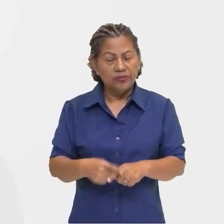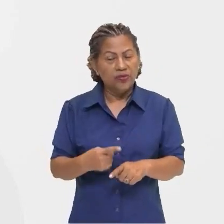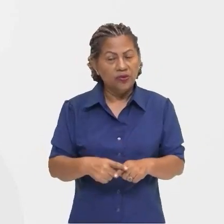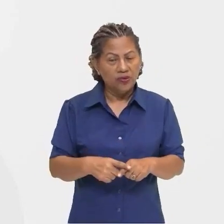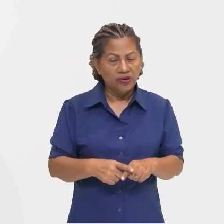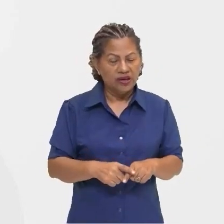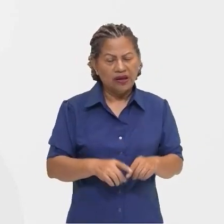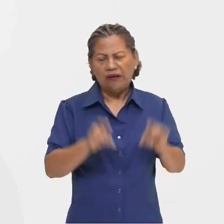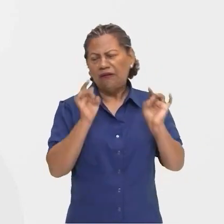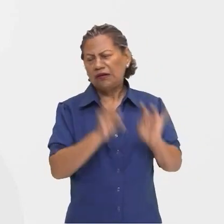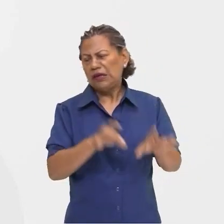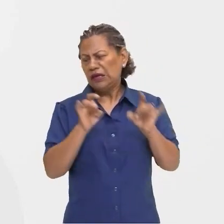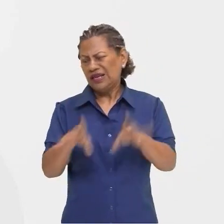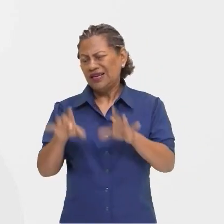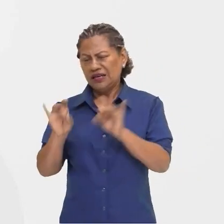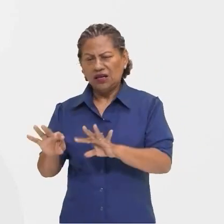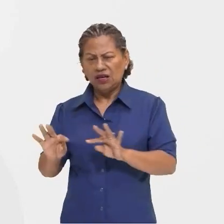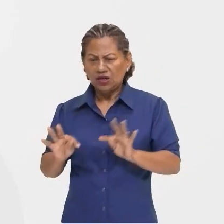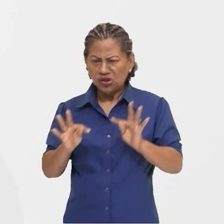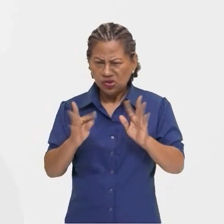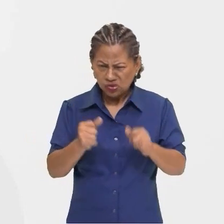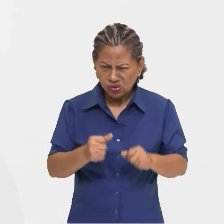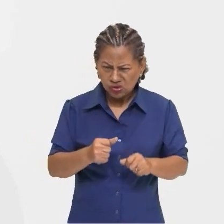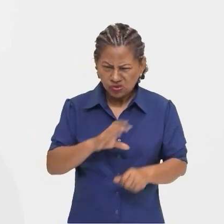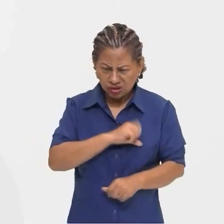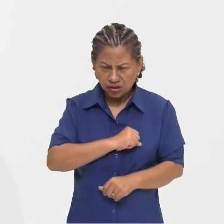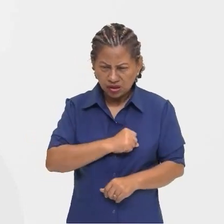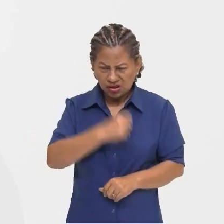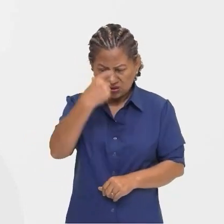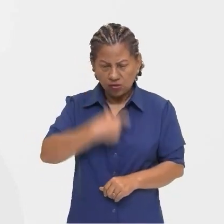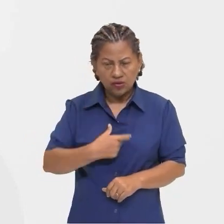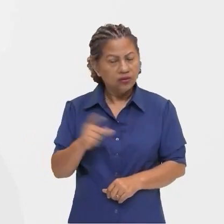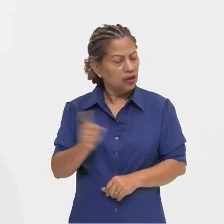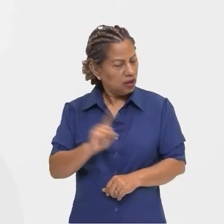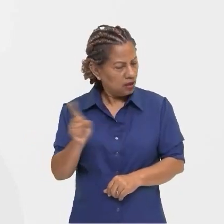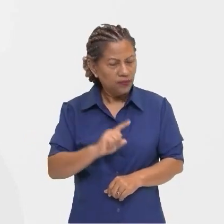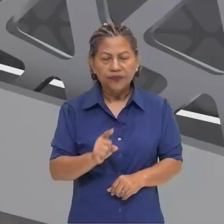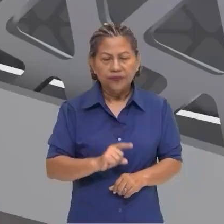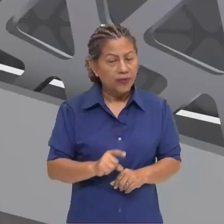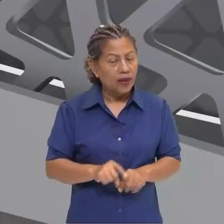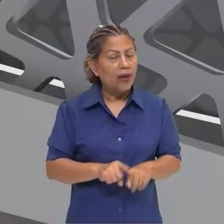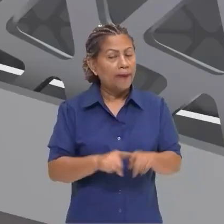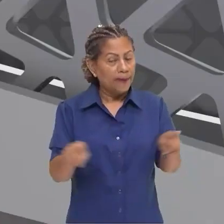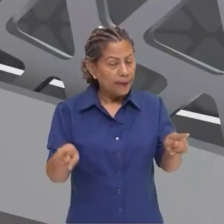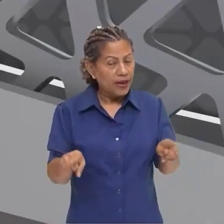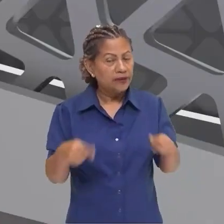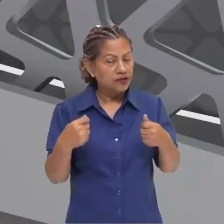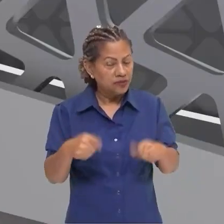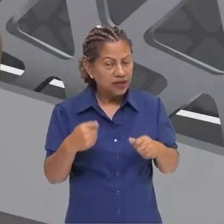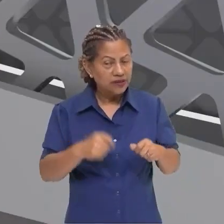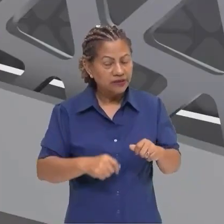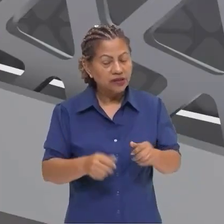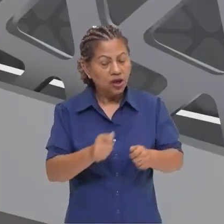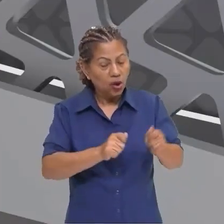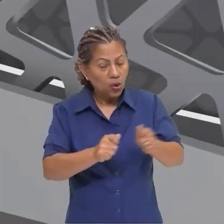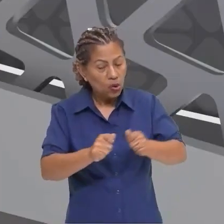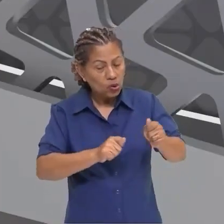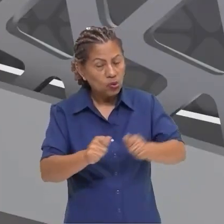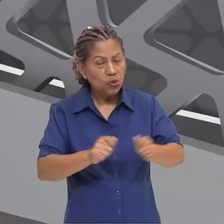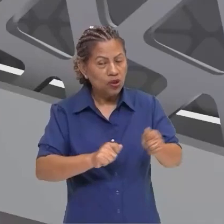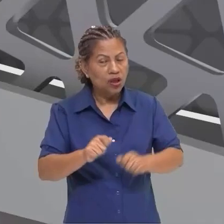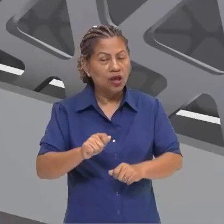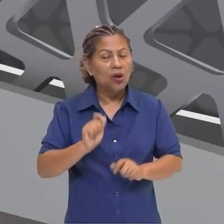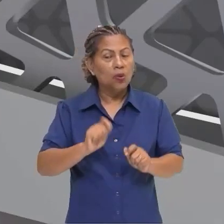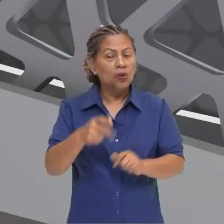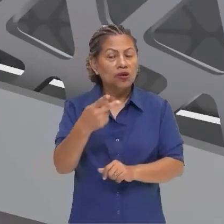gosta. O lazer faz parte da nossa saúde. Para eu ter uma vida saudável, eu preciso